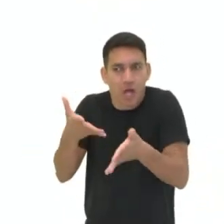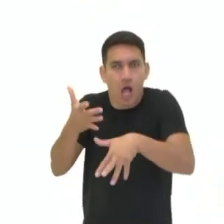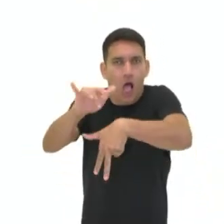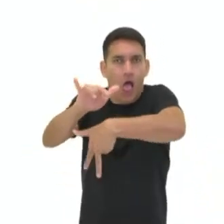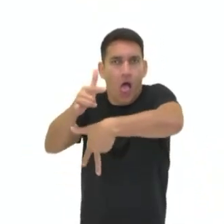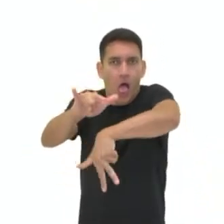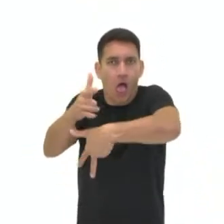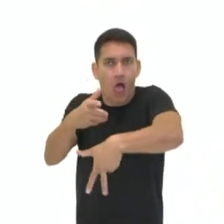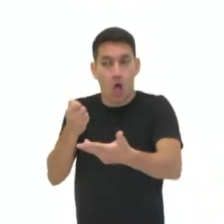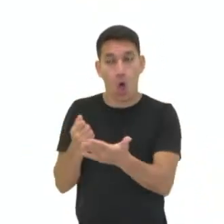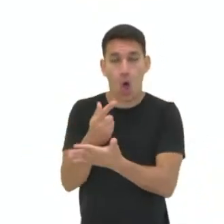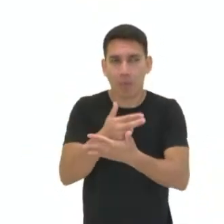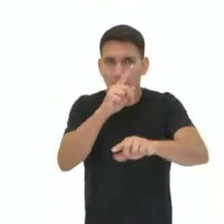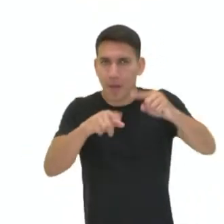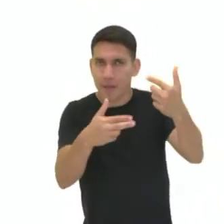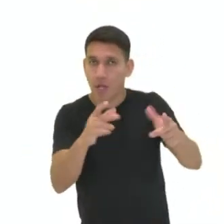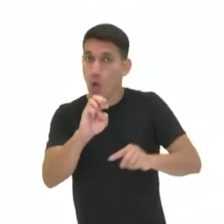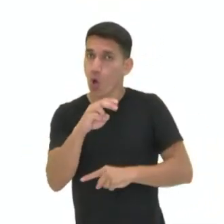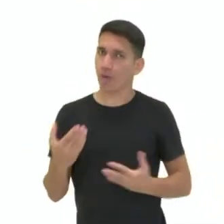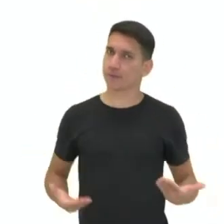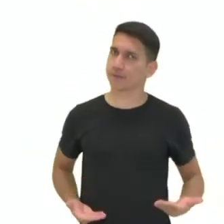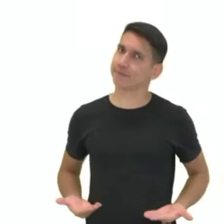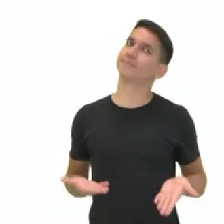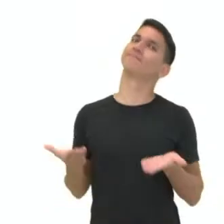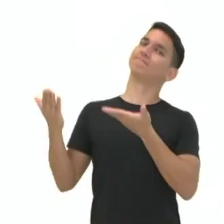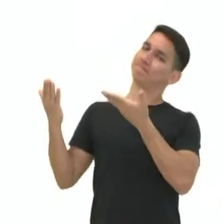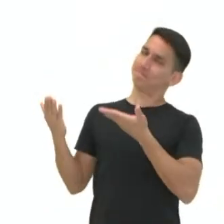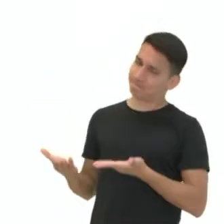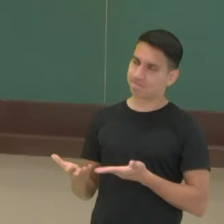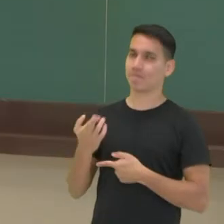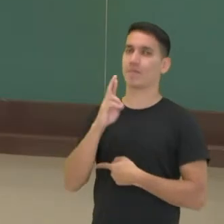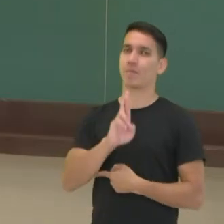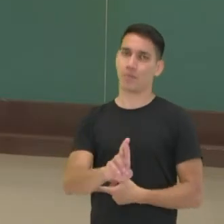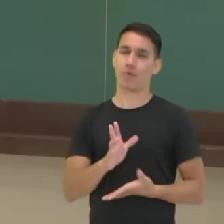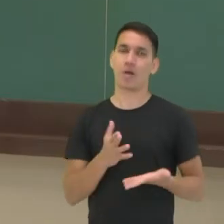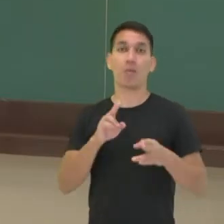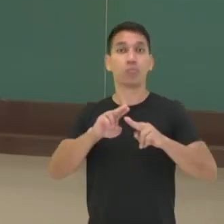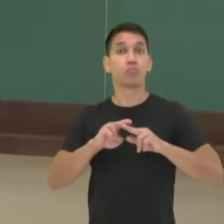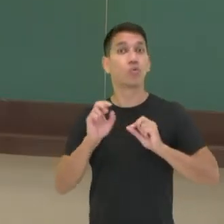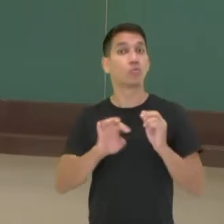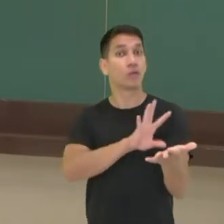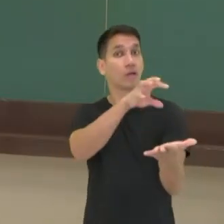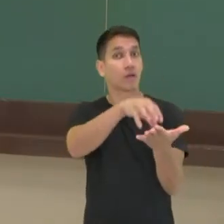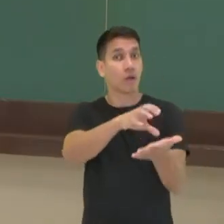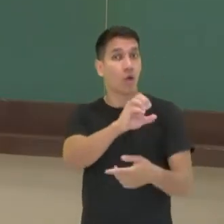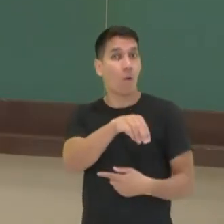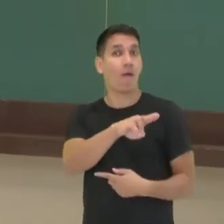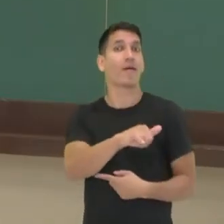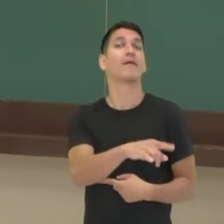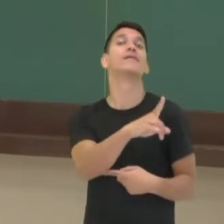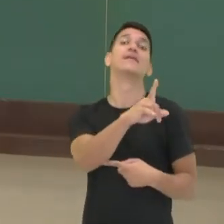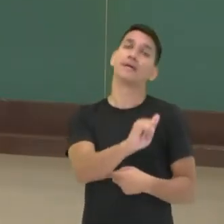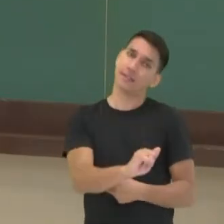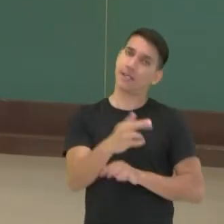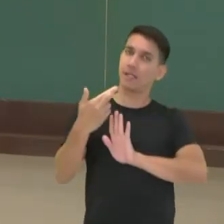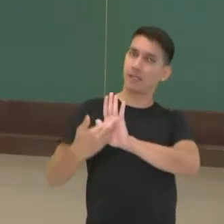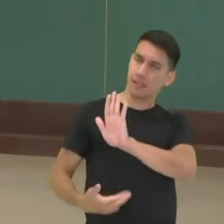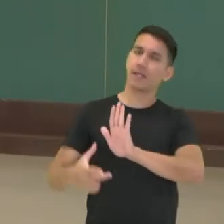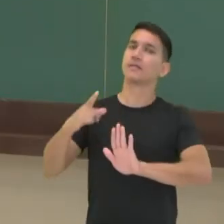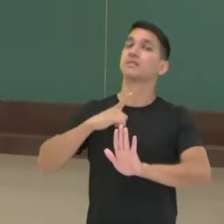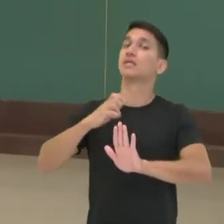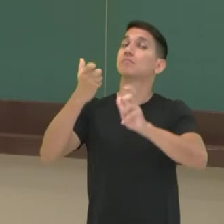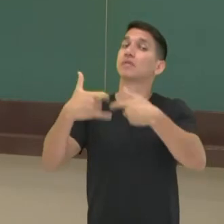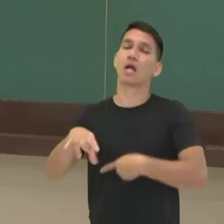produto ou serviço. Tá aí, né, meu querido e minha querida? Lá então, o CONANDA, nessa resolução, ele fala